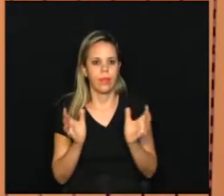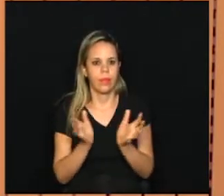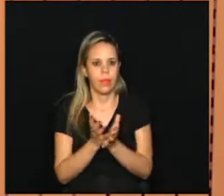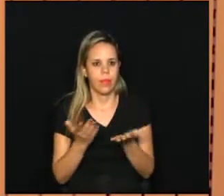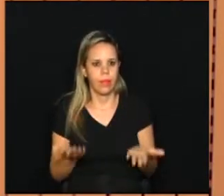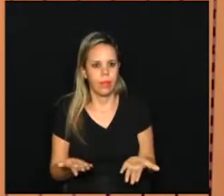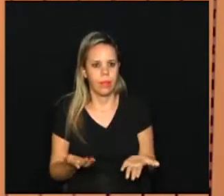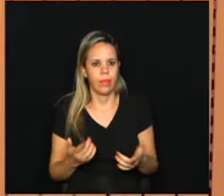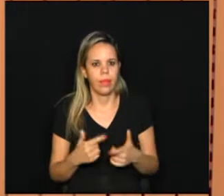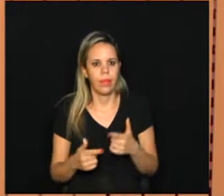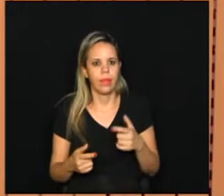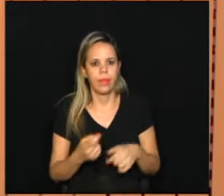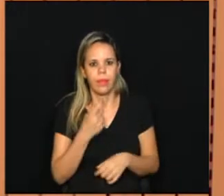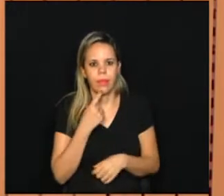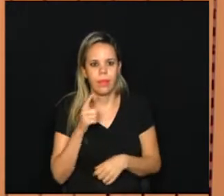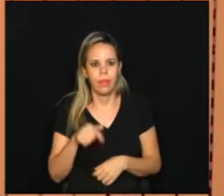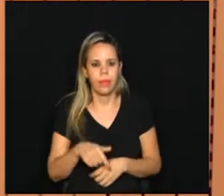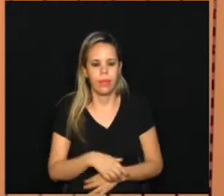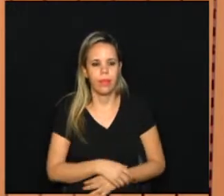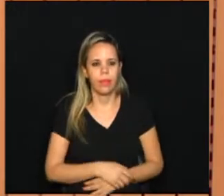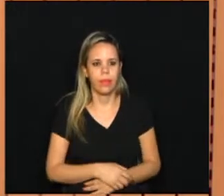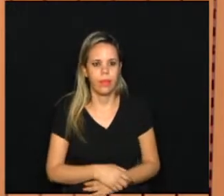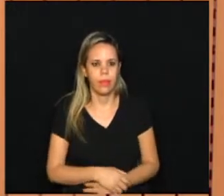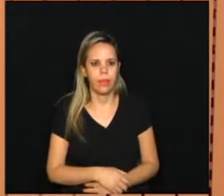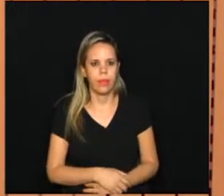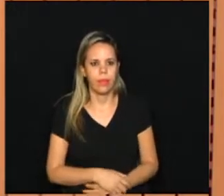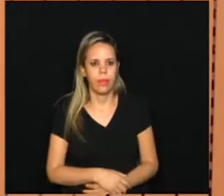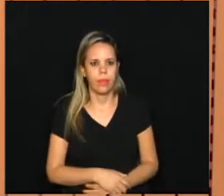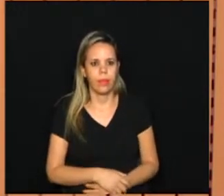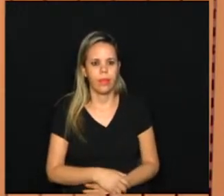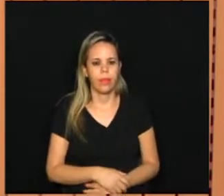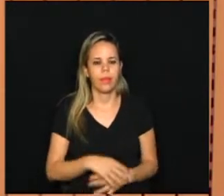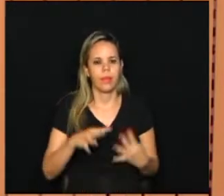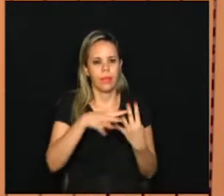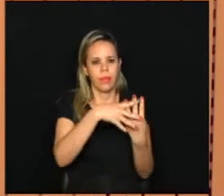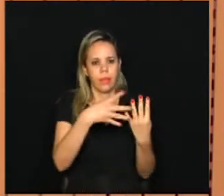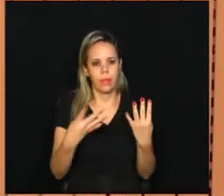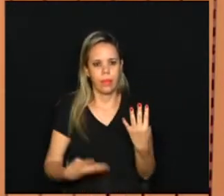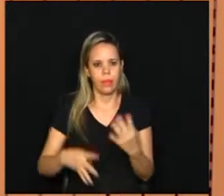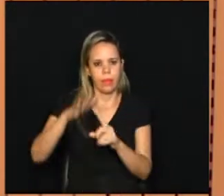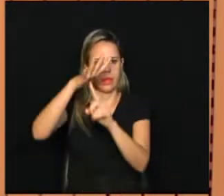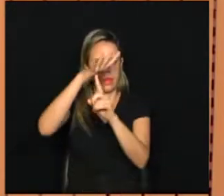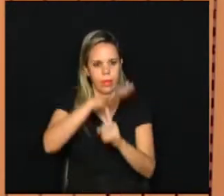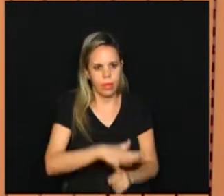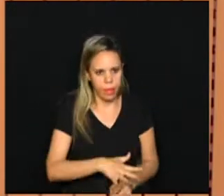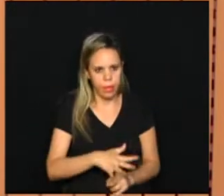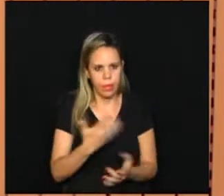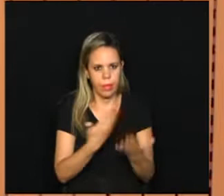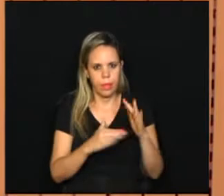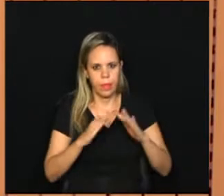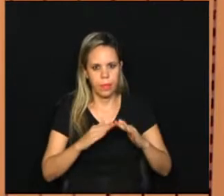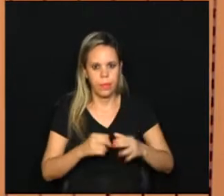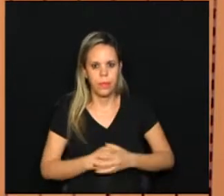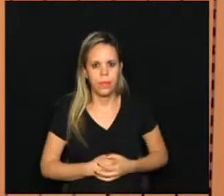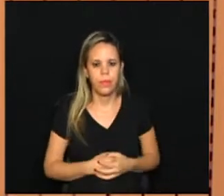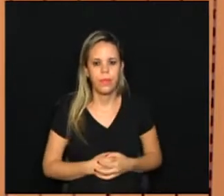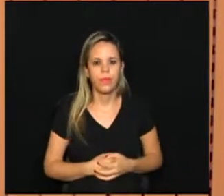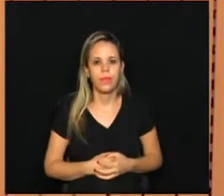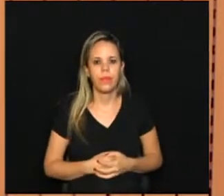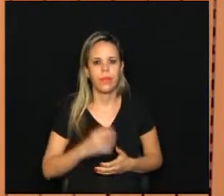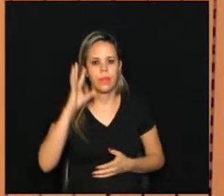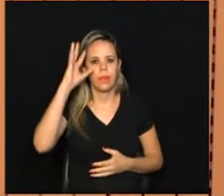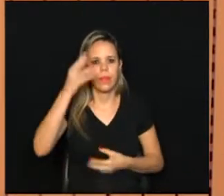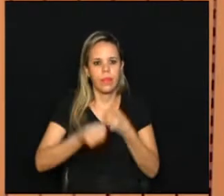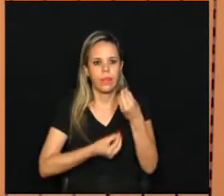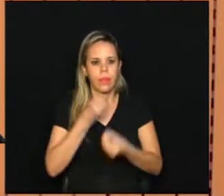um caso aqui em Campinas de LGBTfobia numa escola. E para a gente poder entender um pouquinho